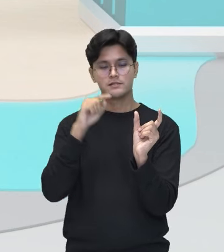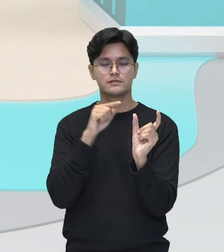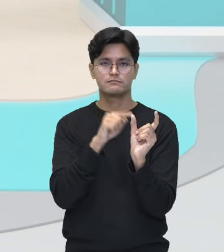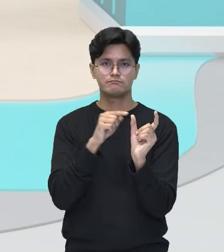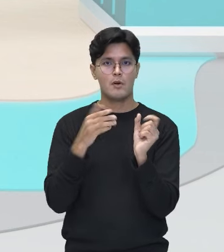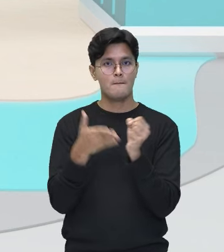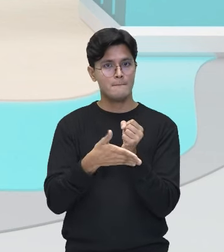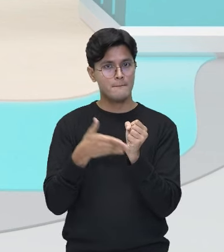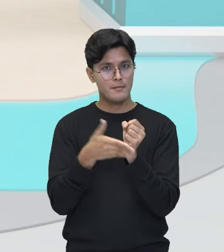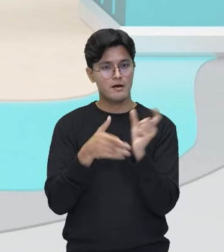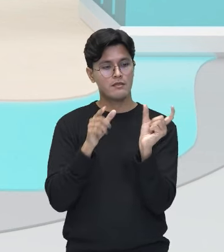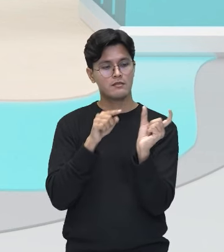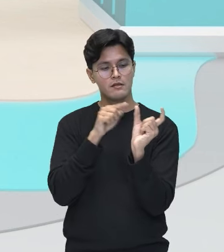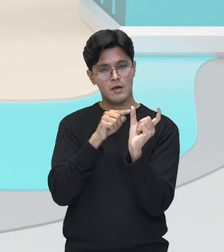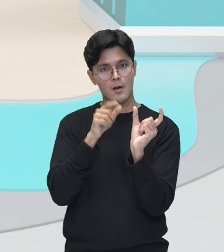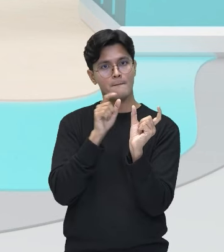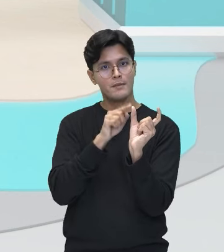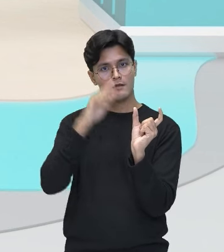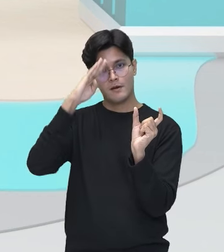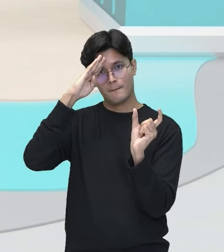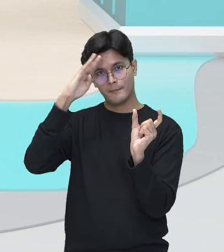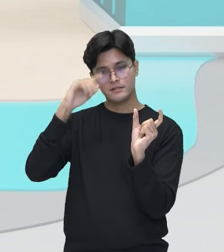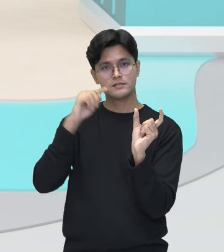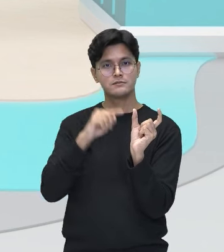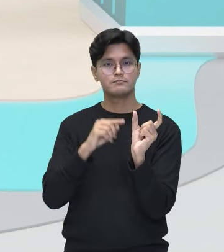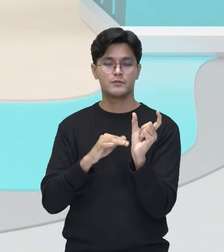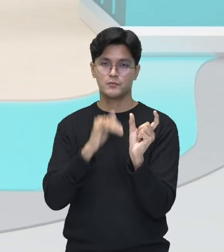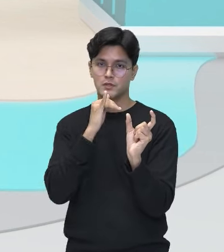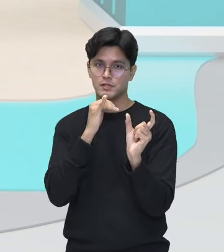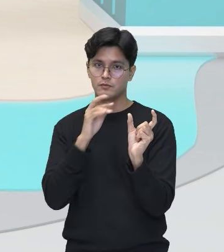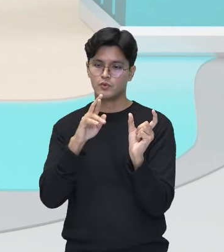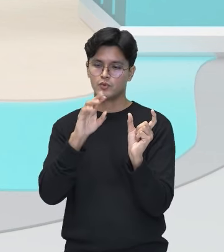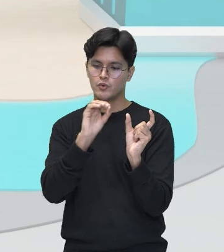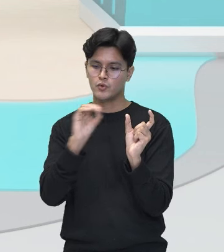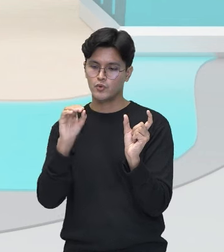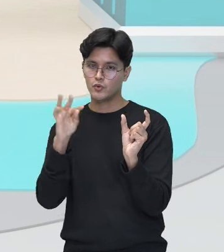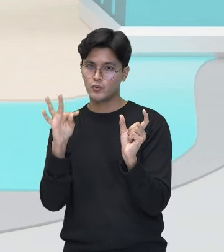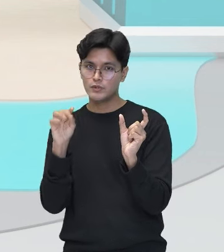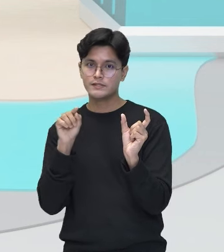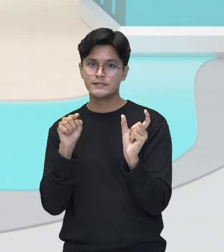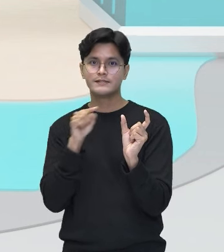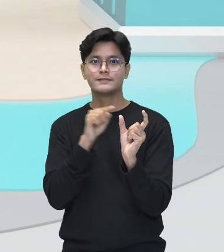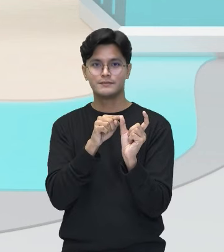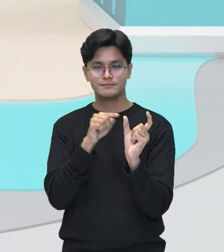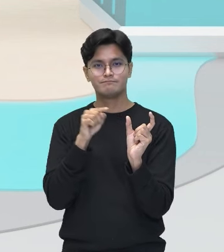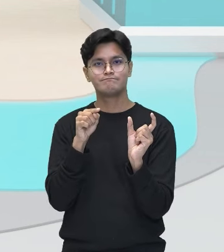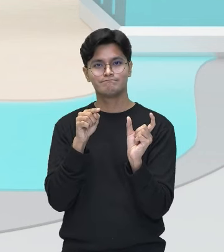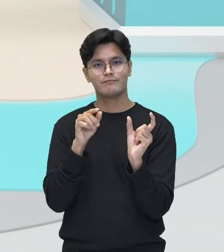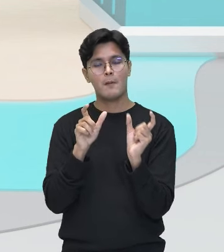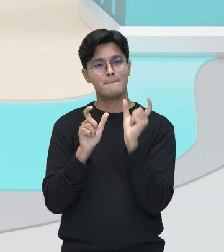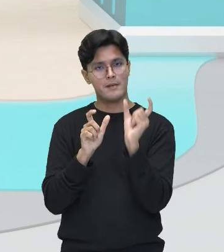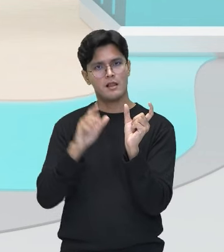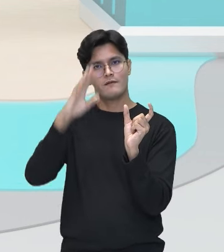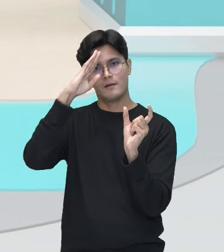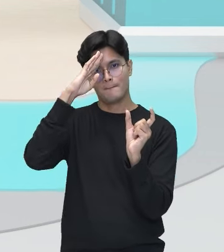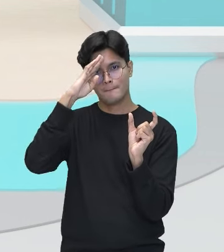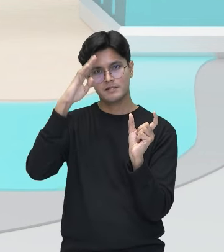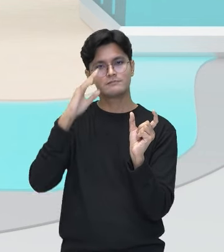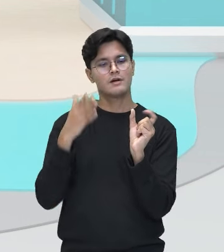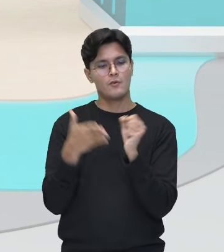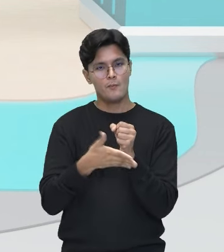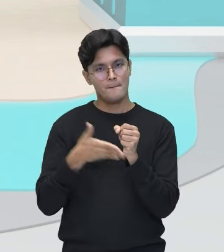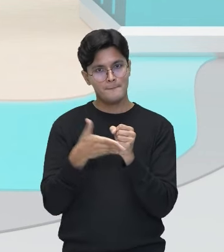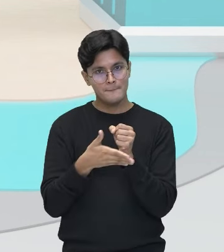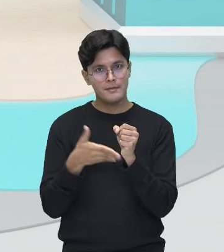palavra principal, que é root, que é a palavra raiz. Então, toda palavra tem uma base, que é a root, palavra